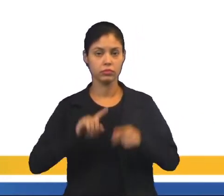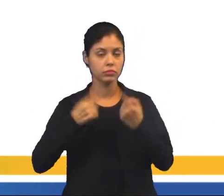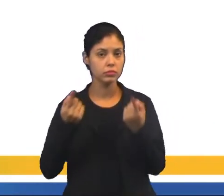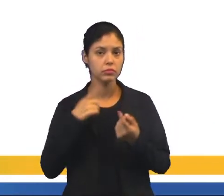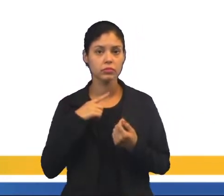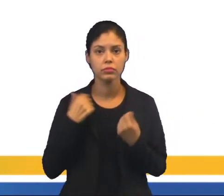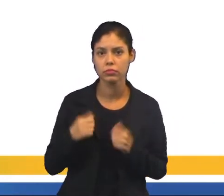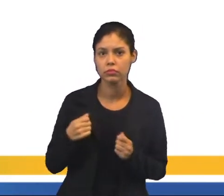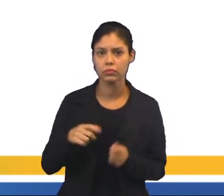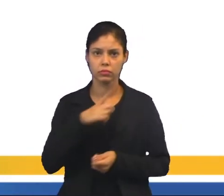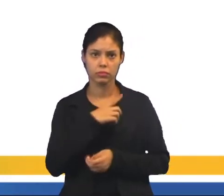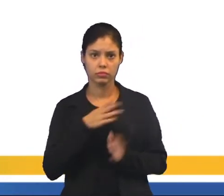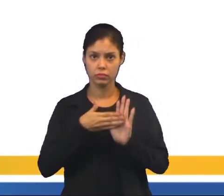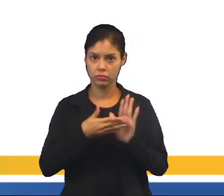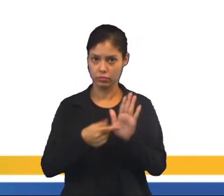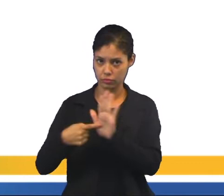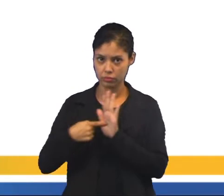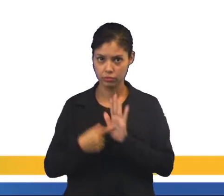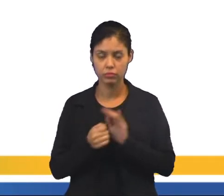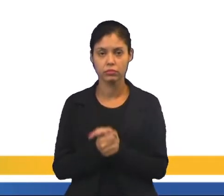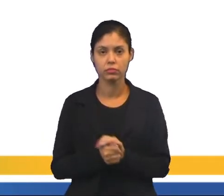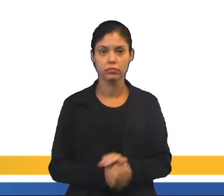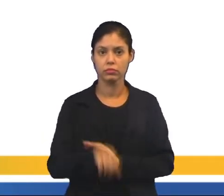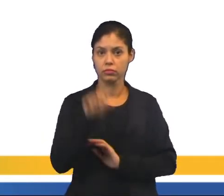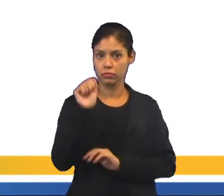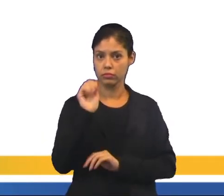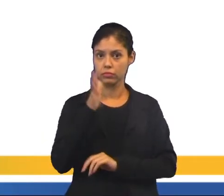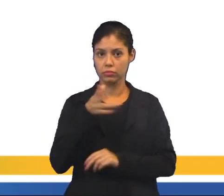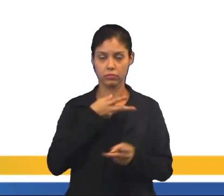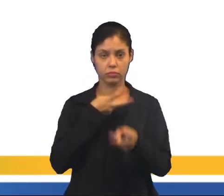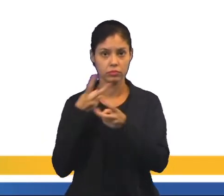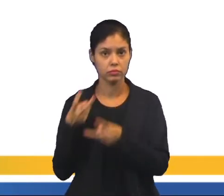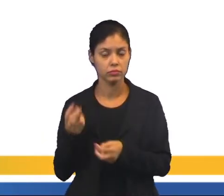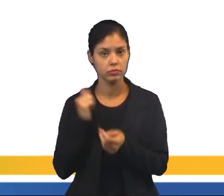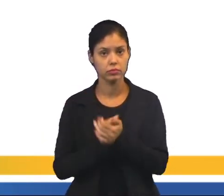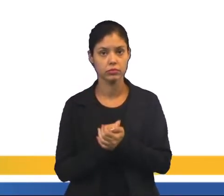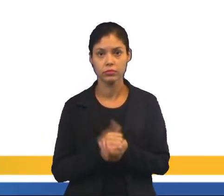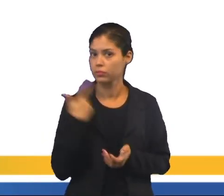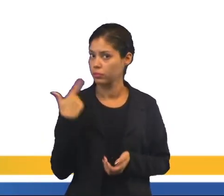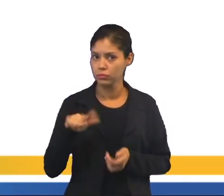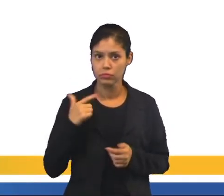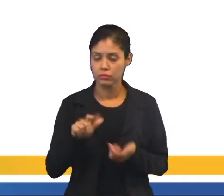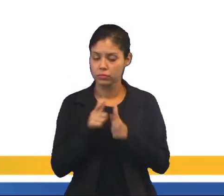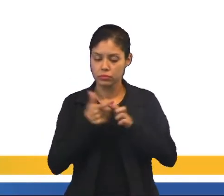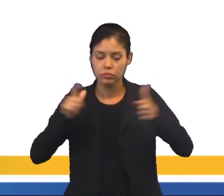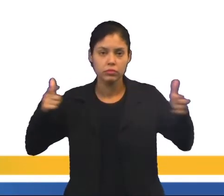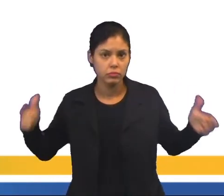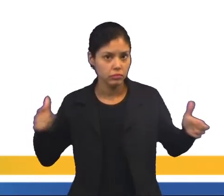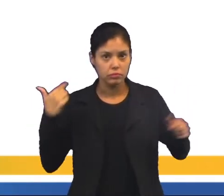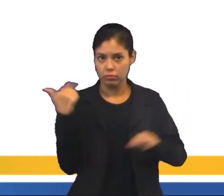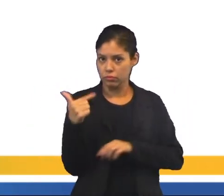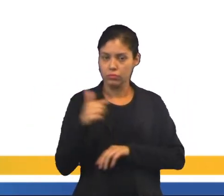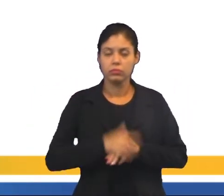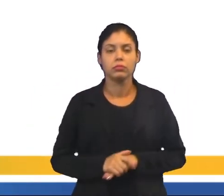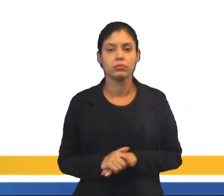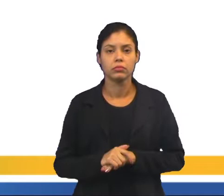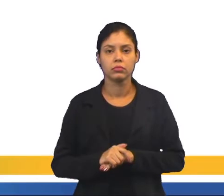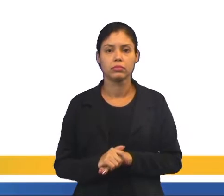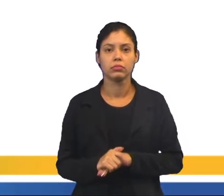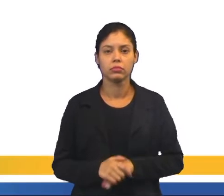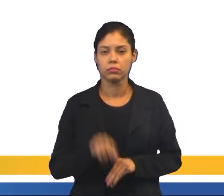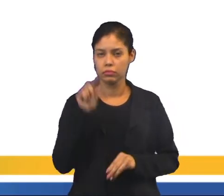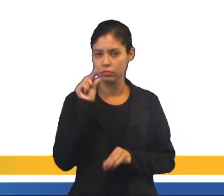ela tem que ter a mesma proporcionalidade. Na A, a gente já percebe aí que não houve ampliação, né? Ela